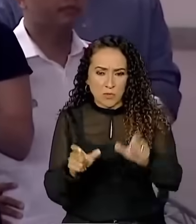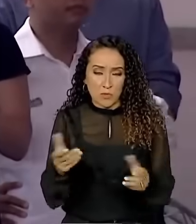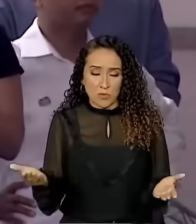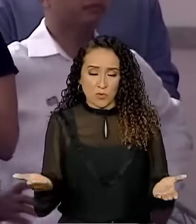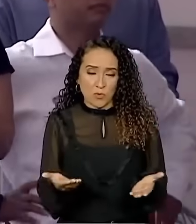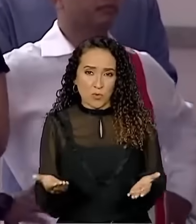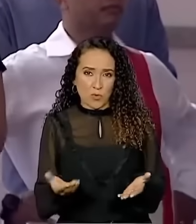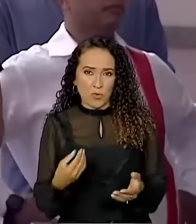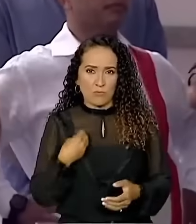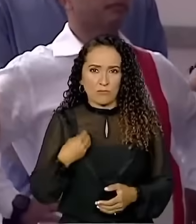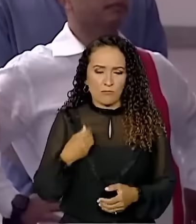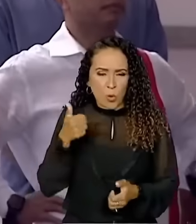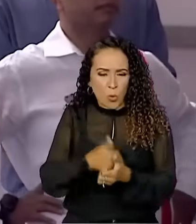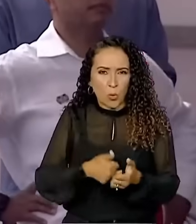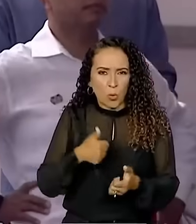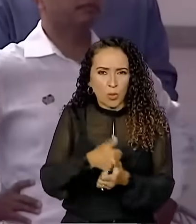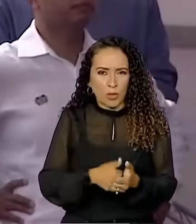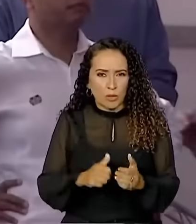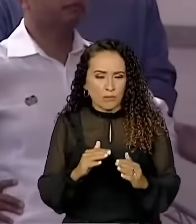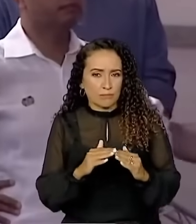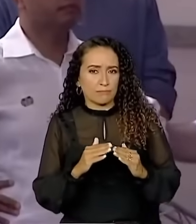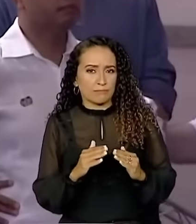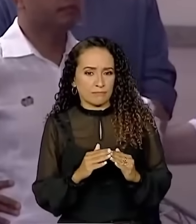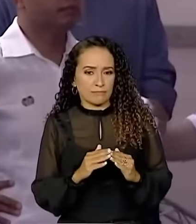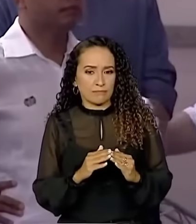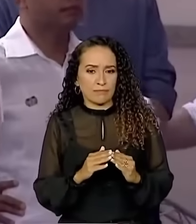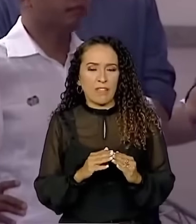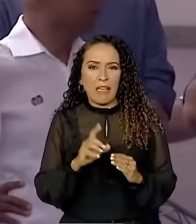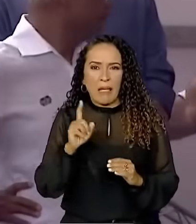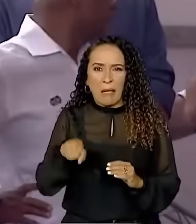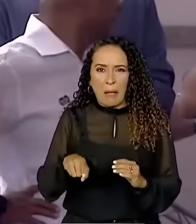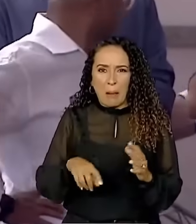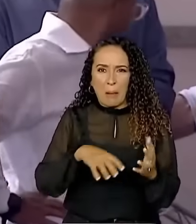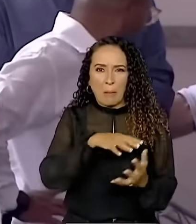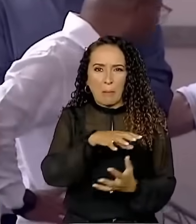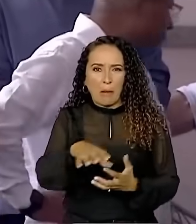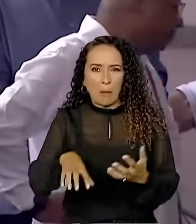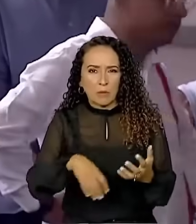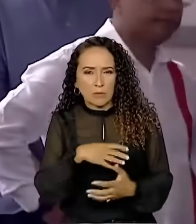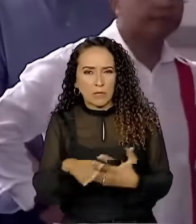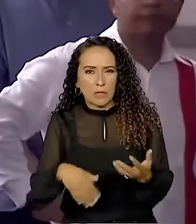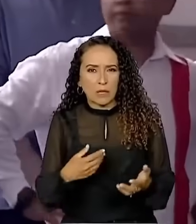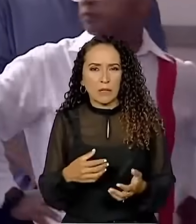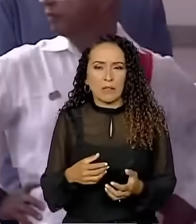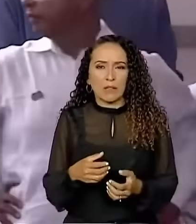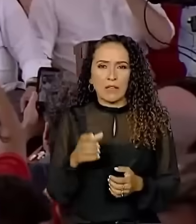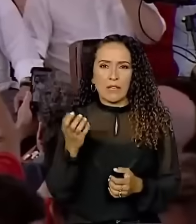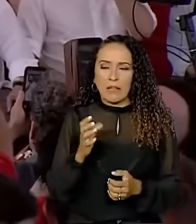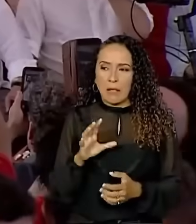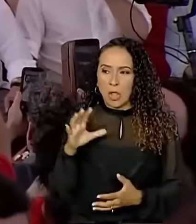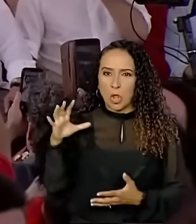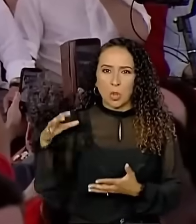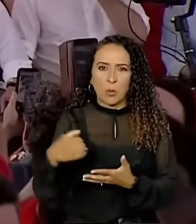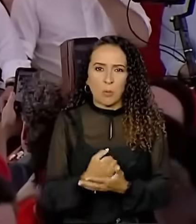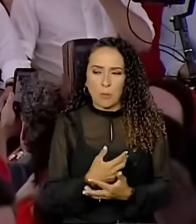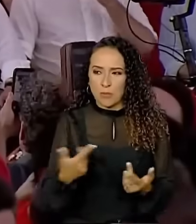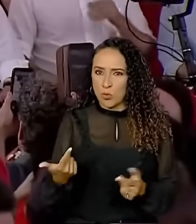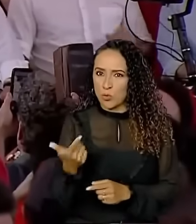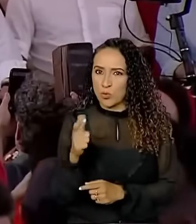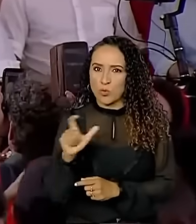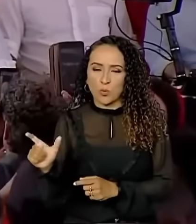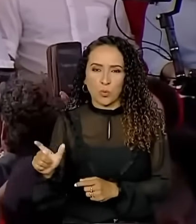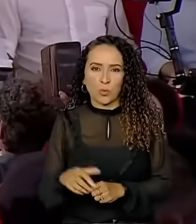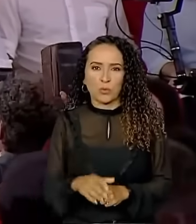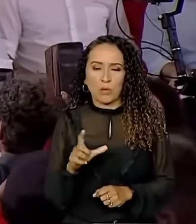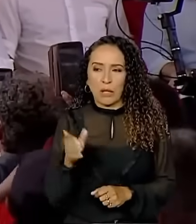aqui lutando pela sua casa, que é gente desordeira, que é gente que quer tomar o que é dos outros, que é gente que